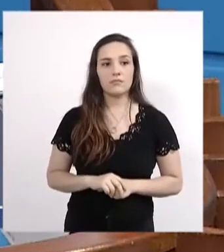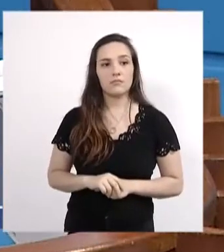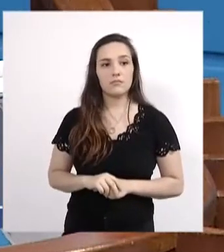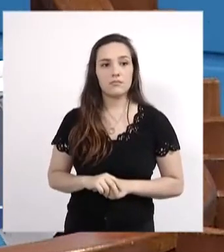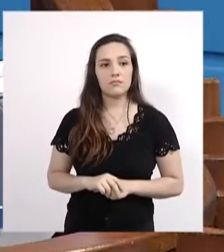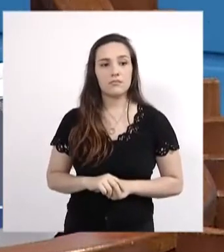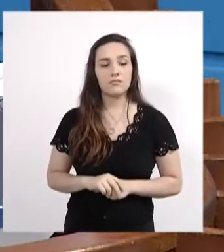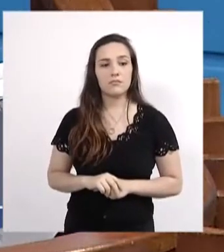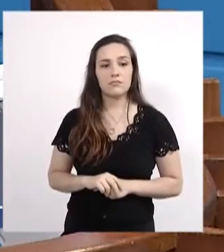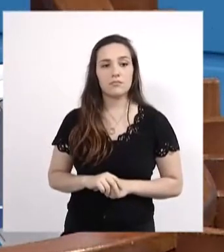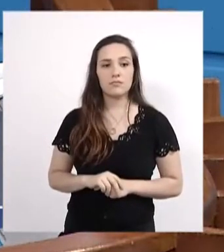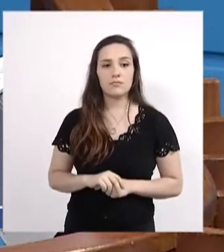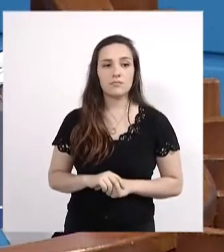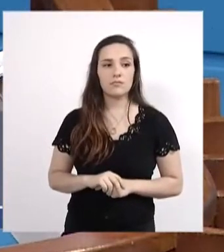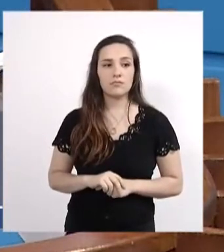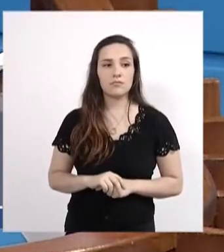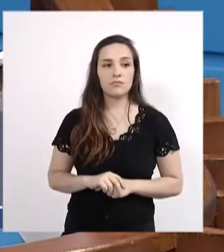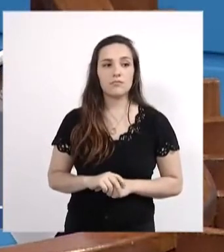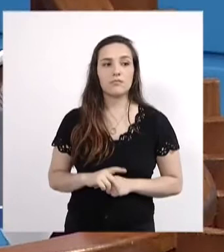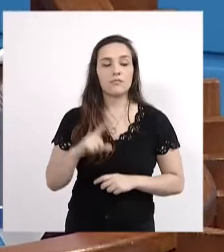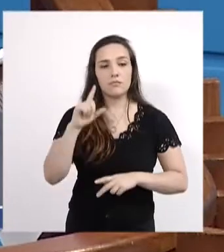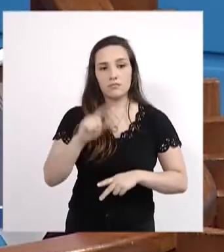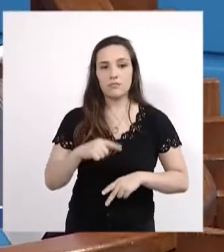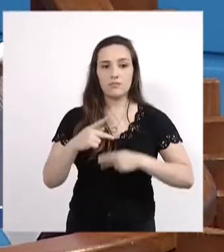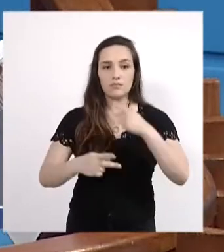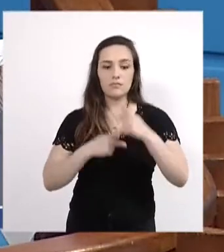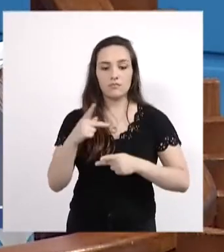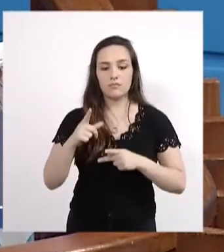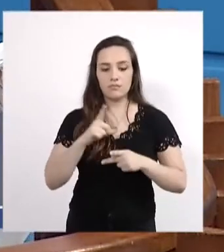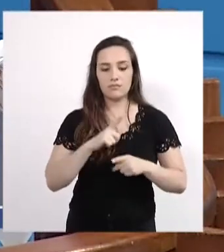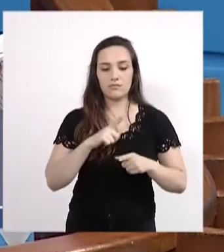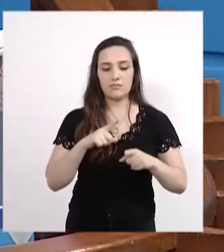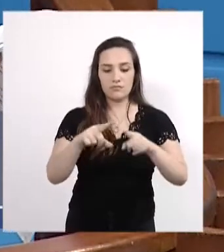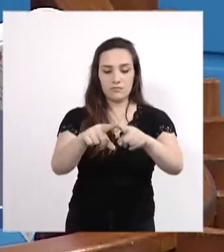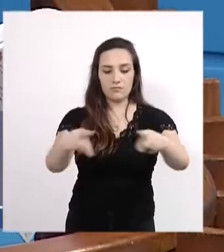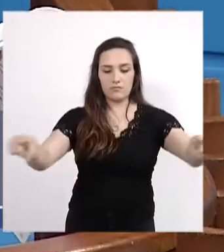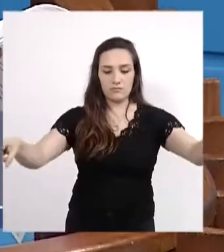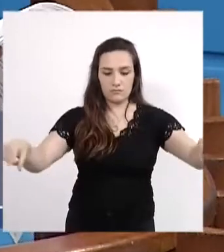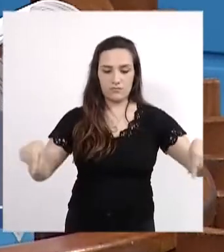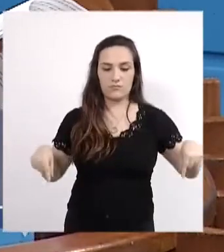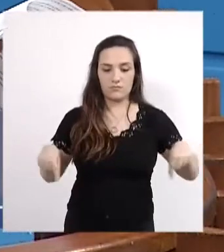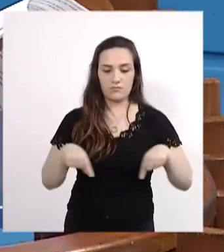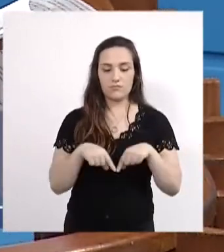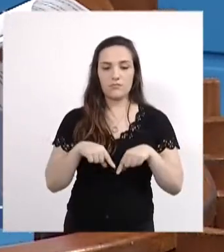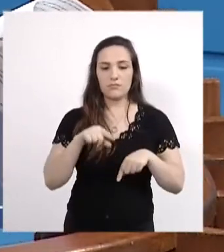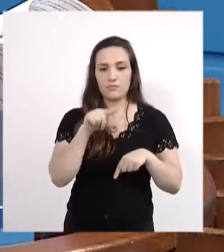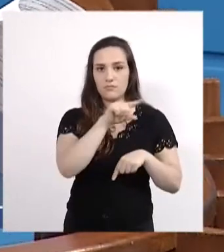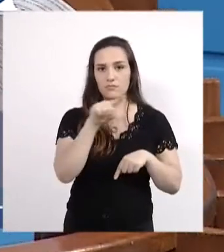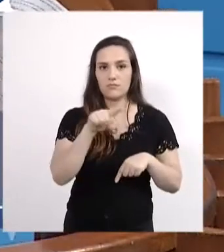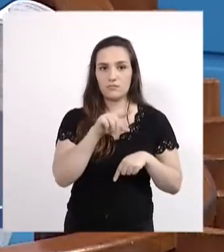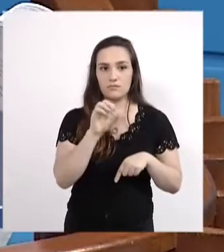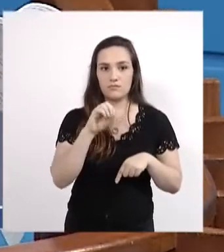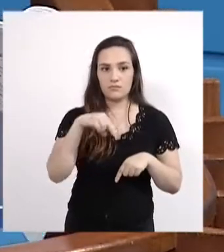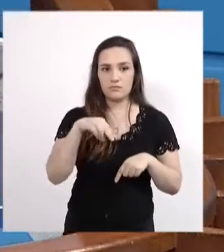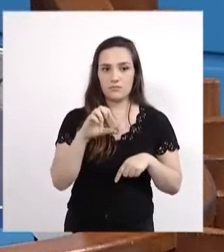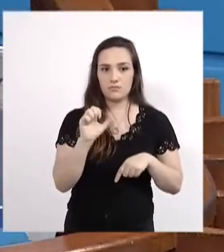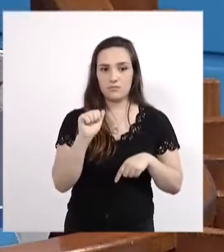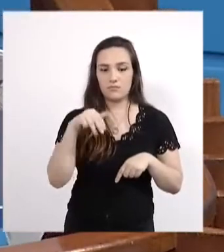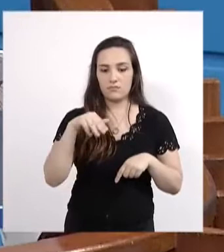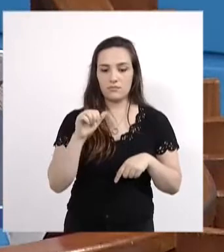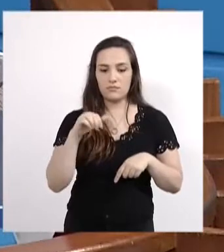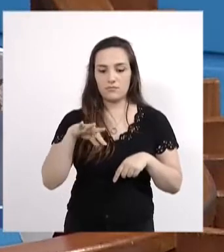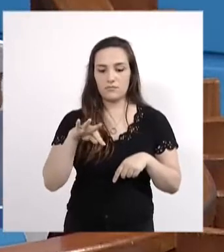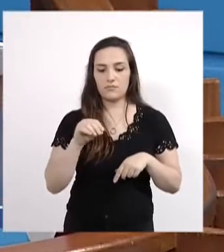estabelecia o zoneamento agroecológico da cana-de-açúcar e impedia a